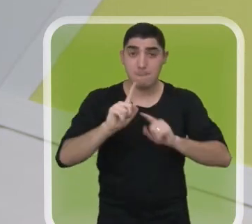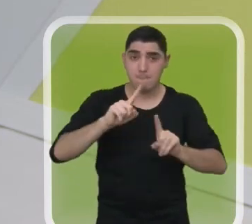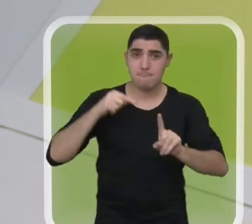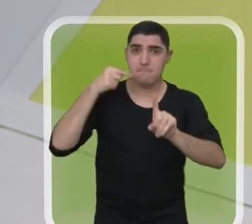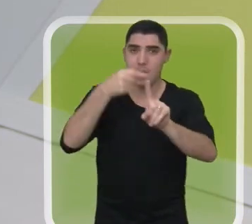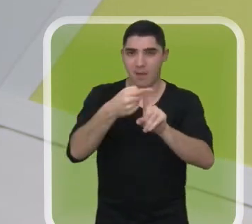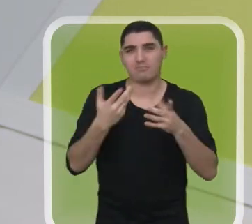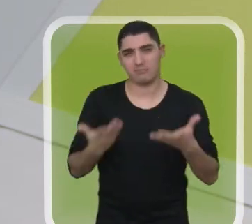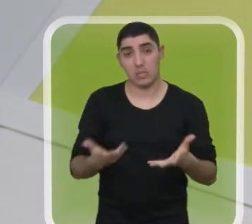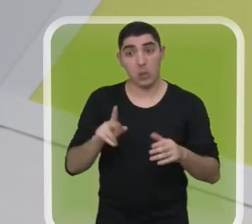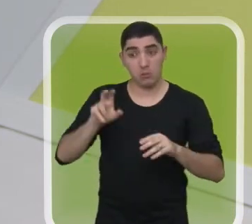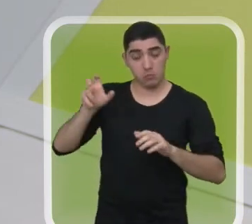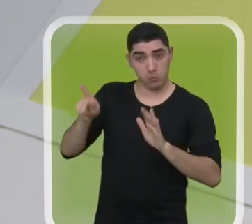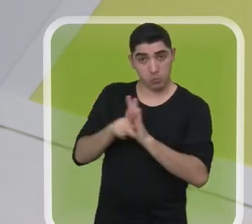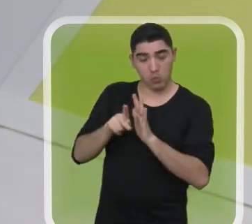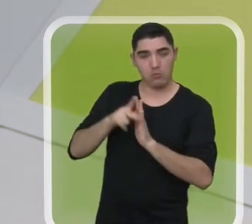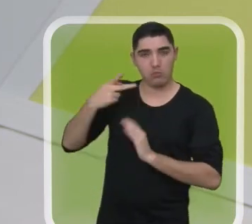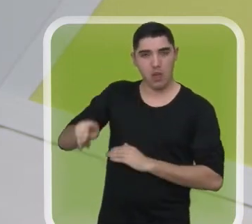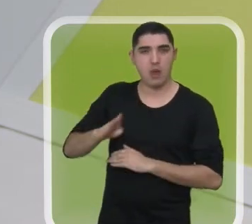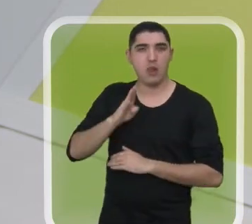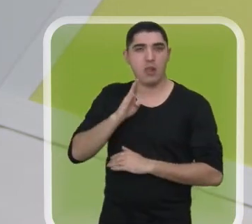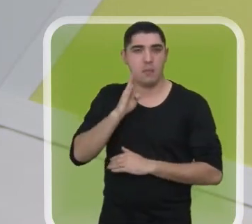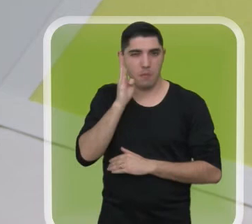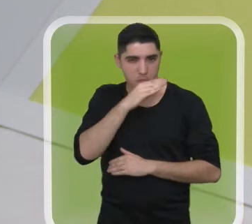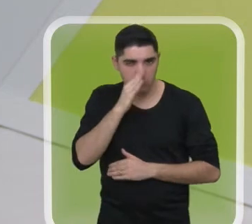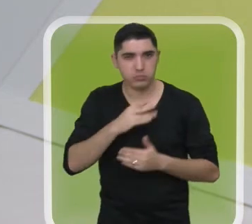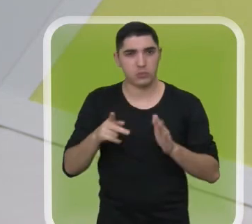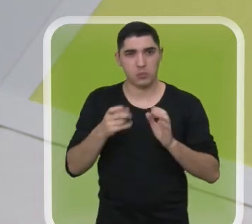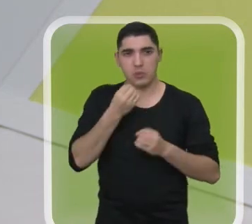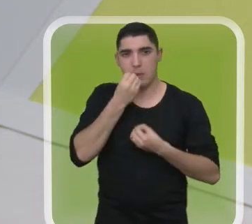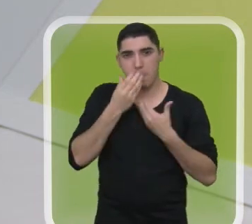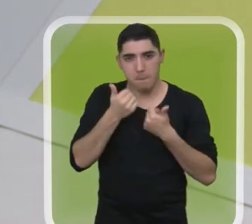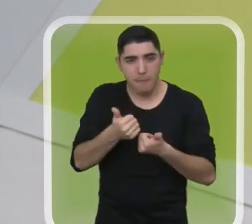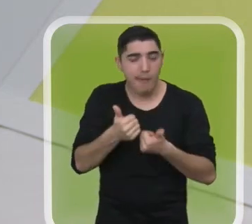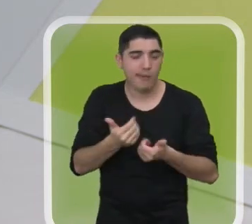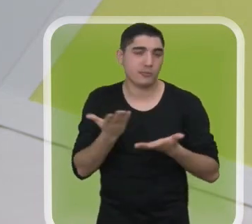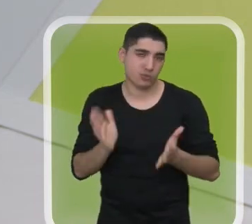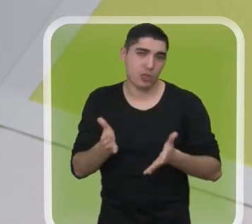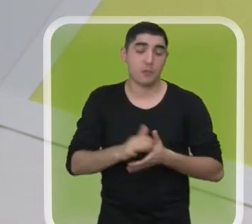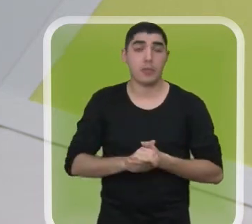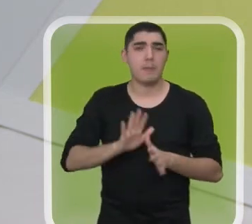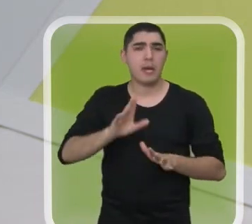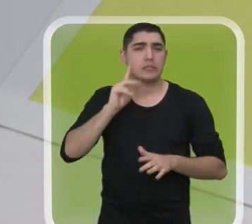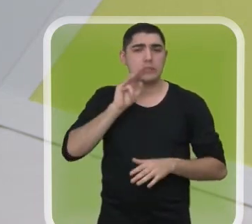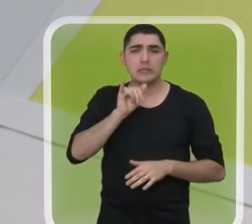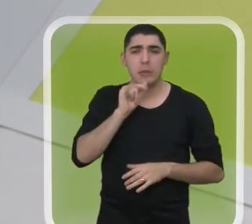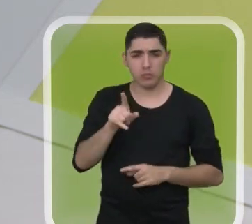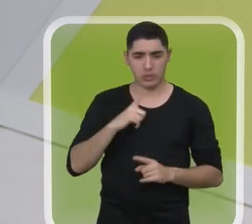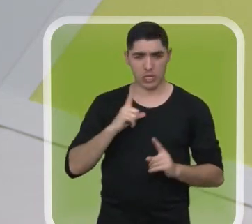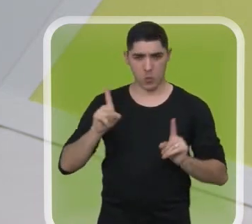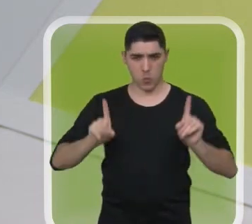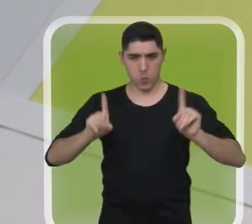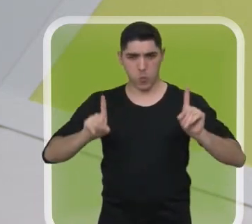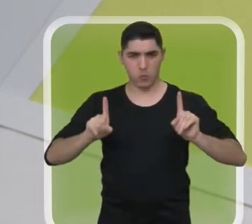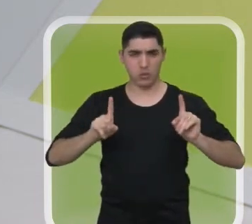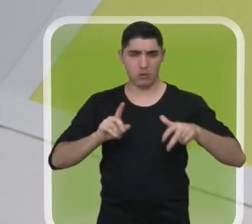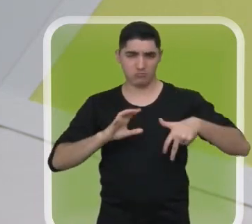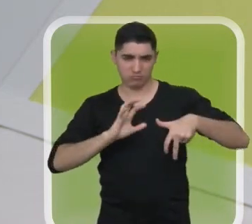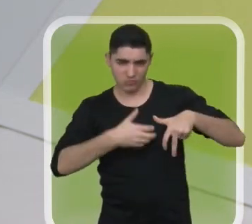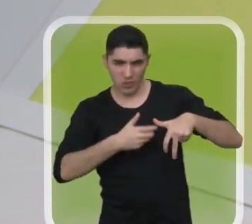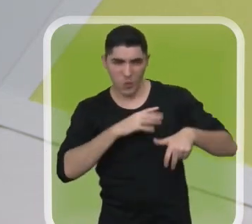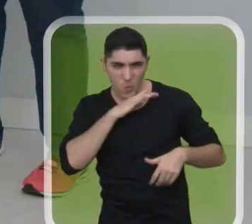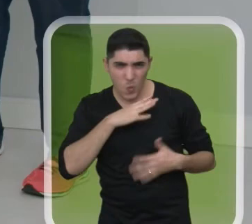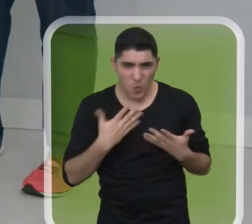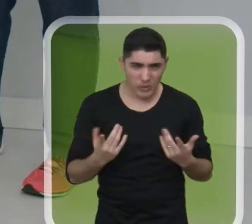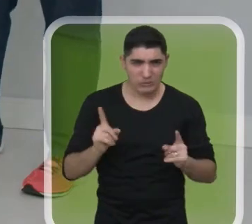bem o time de Prudente na estreia. Olhando somente o resultado, é ruim o fato do joseense ter empatado em casa, Fonseca?